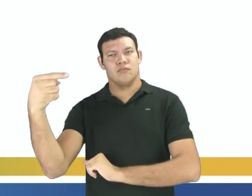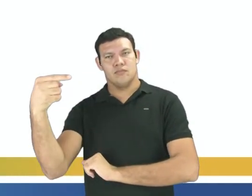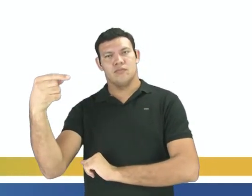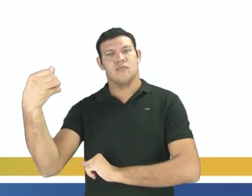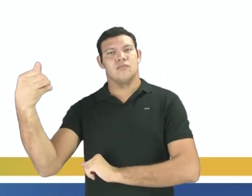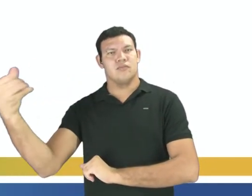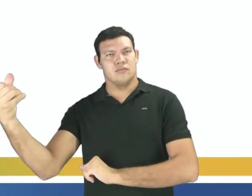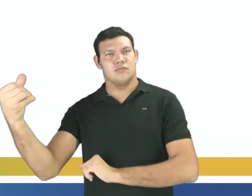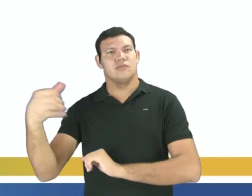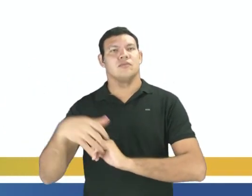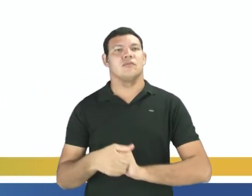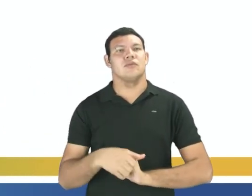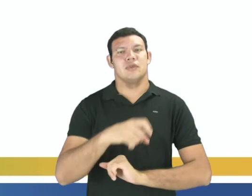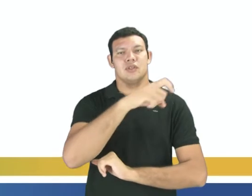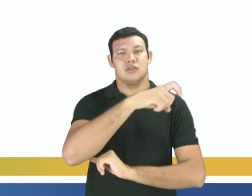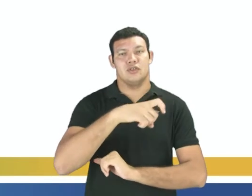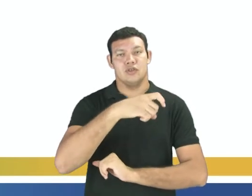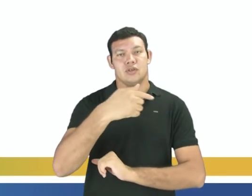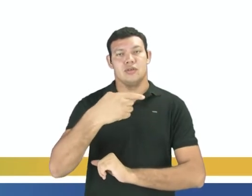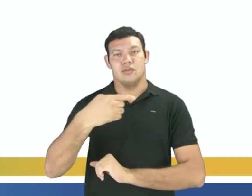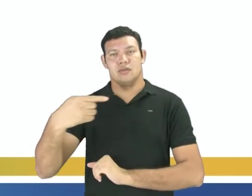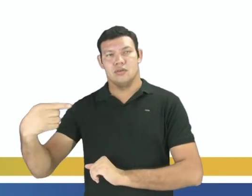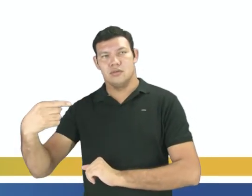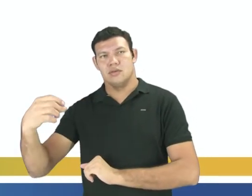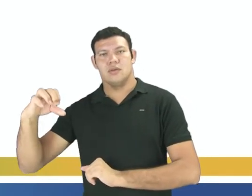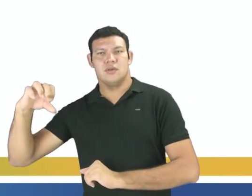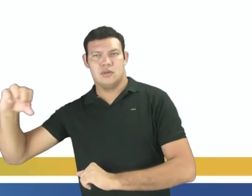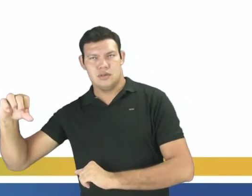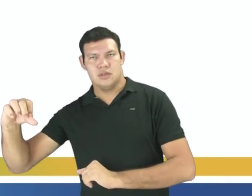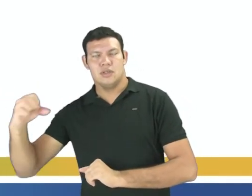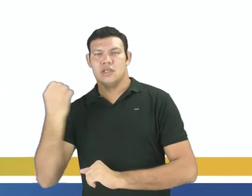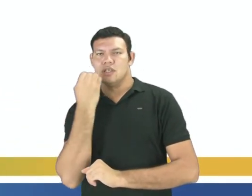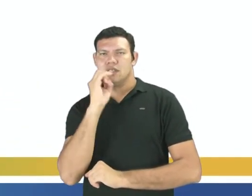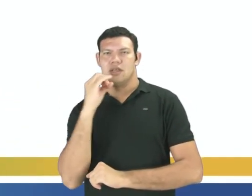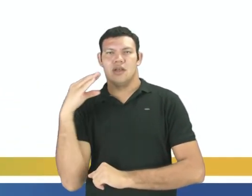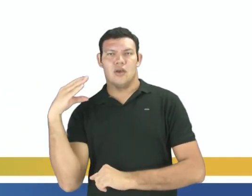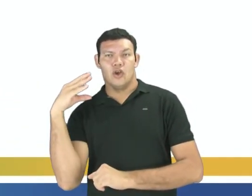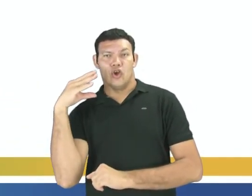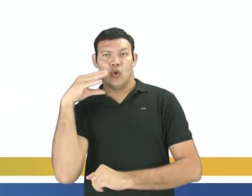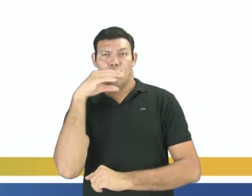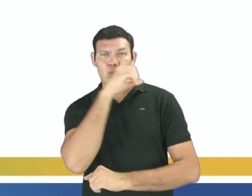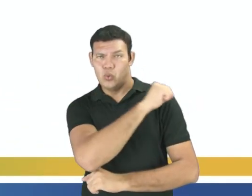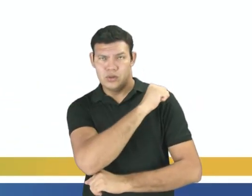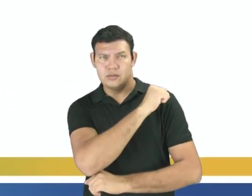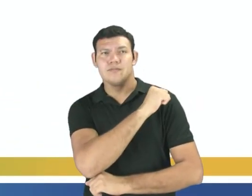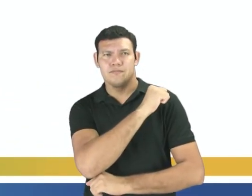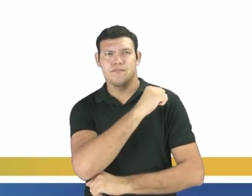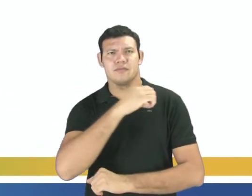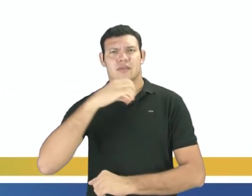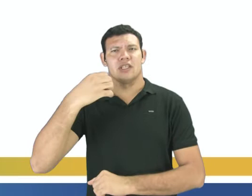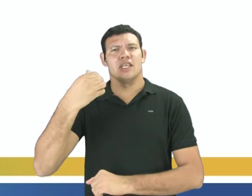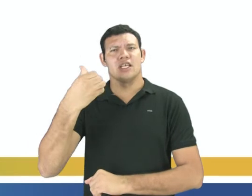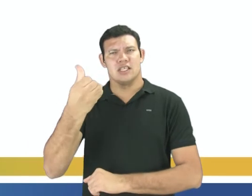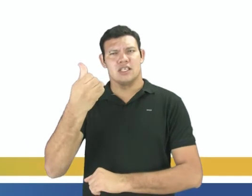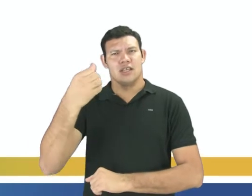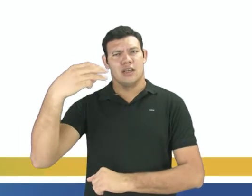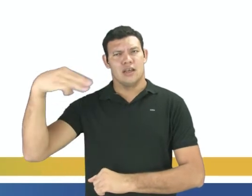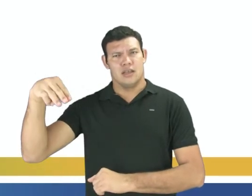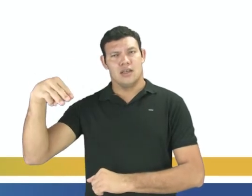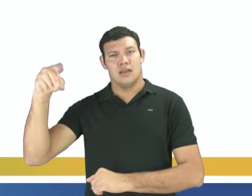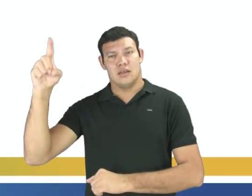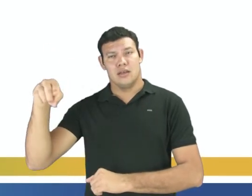x está para 9. Então, se uma velocidade aqui de 6 metros por hora,